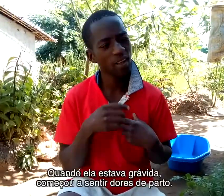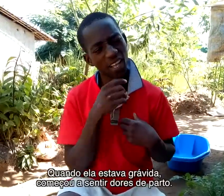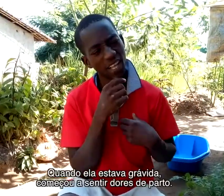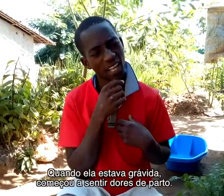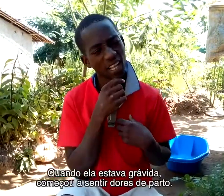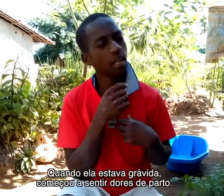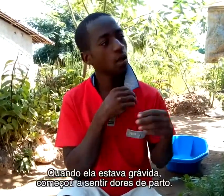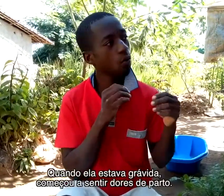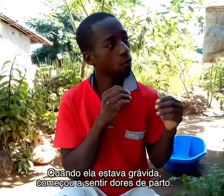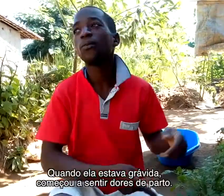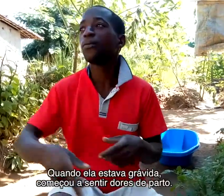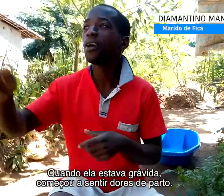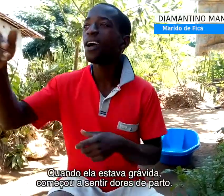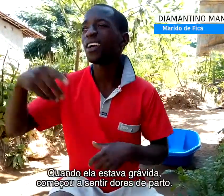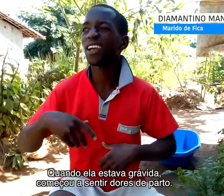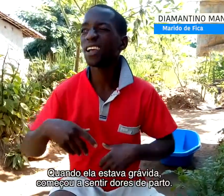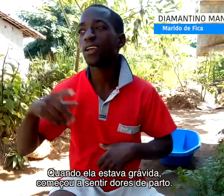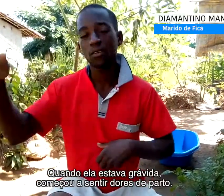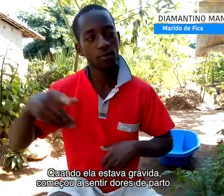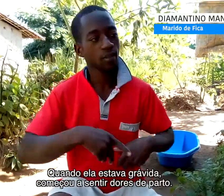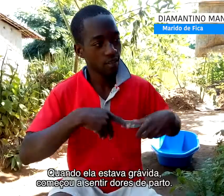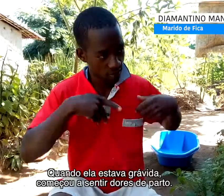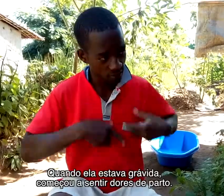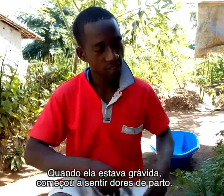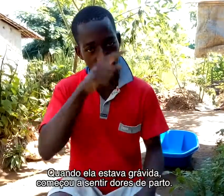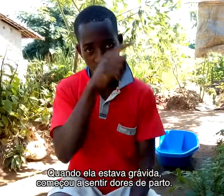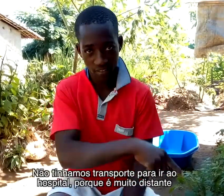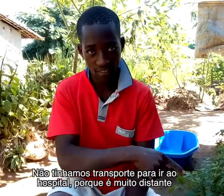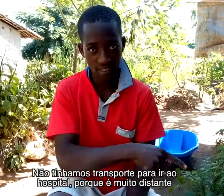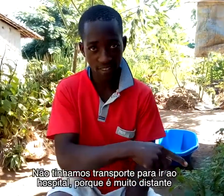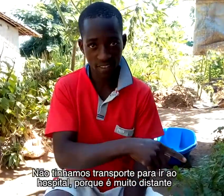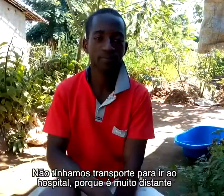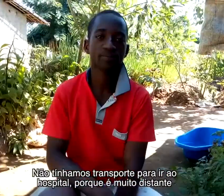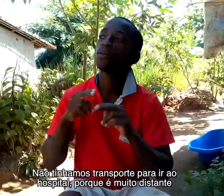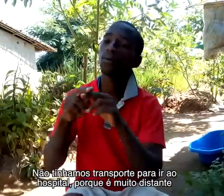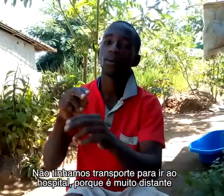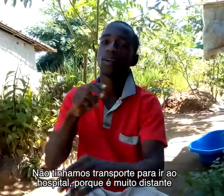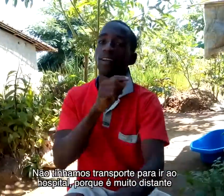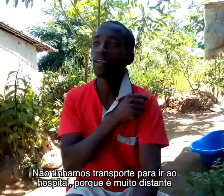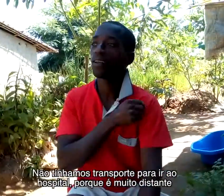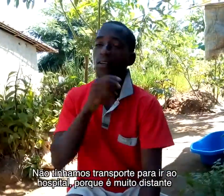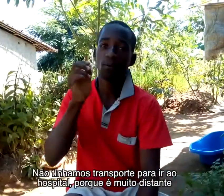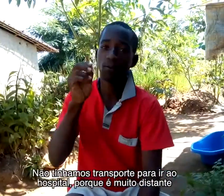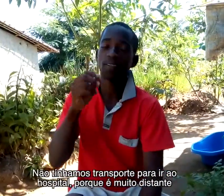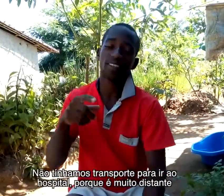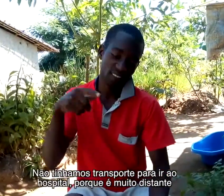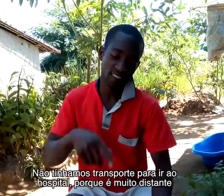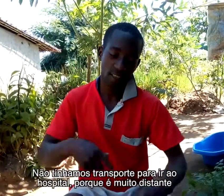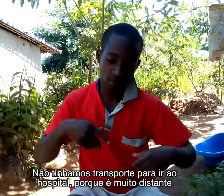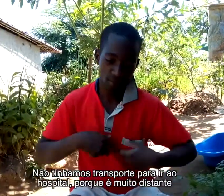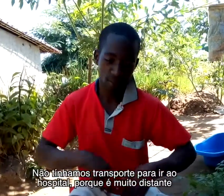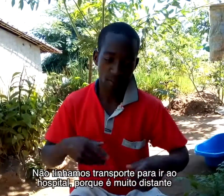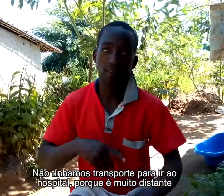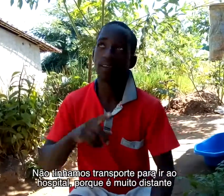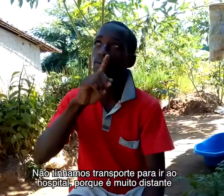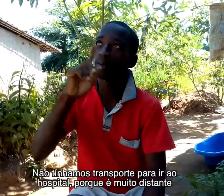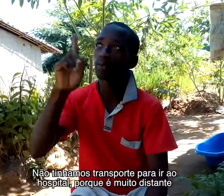Quando ela estava grávida, começou a sentir dores de parto. Não tínhamos transporte para ir ao hospital,